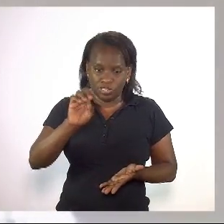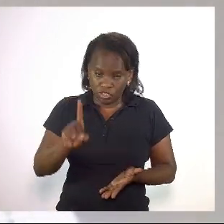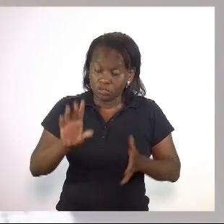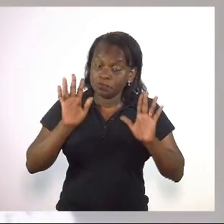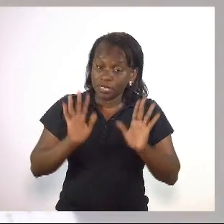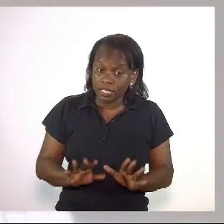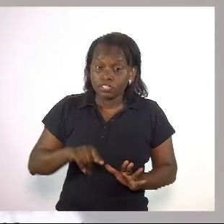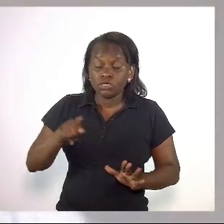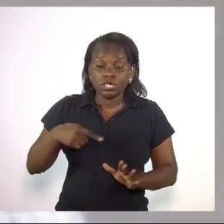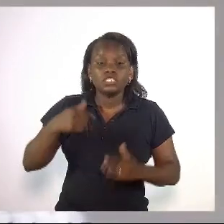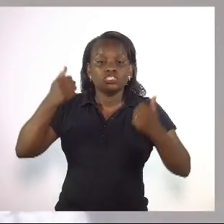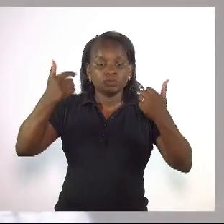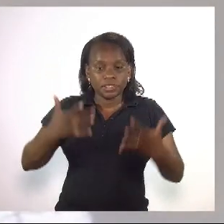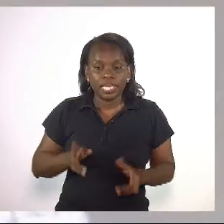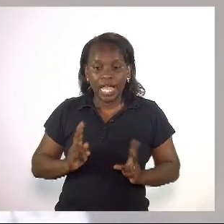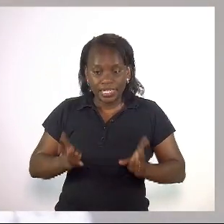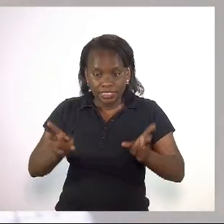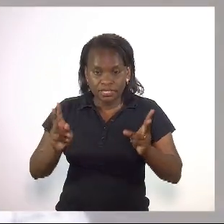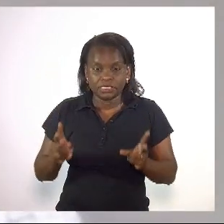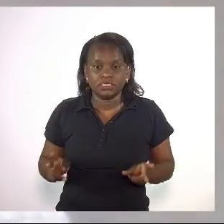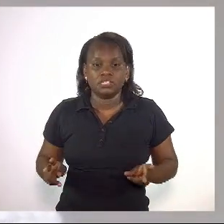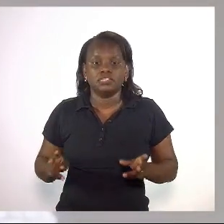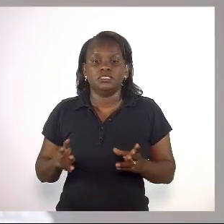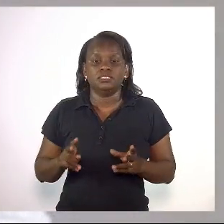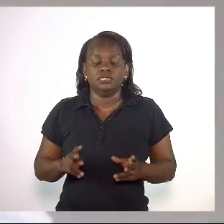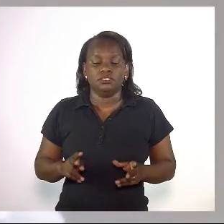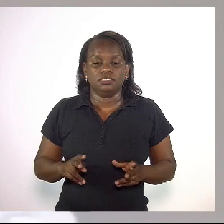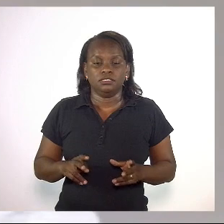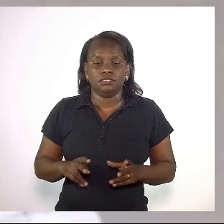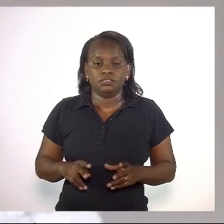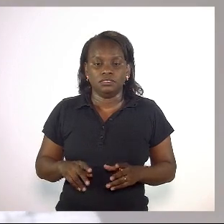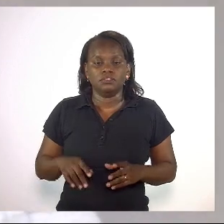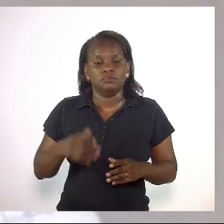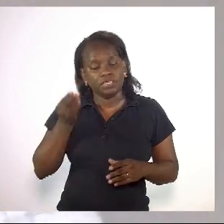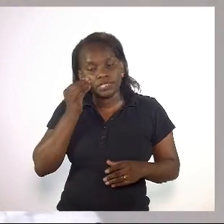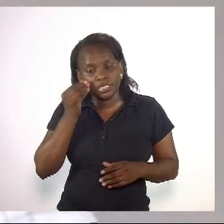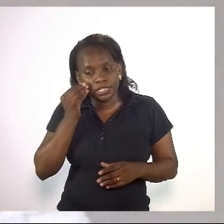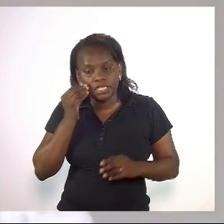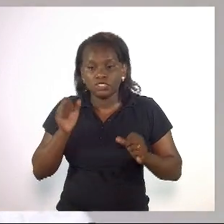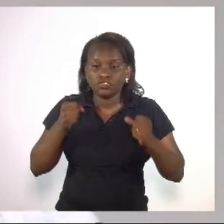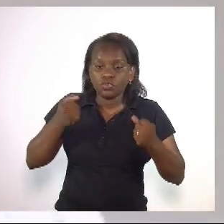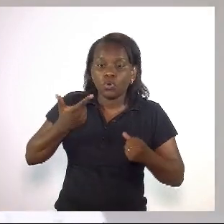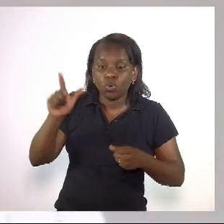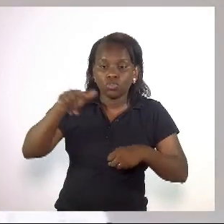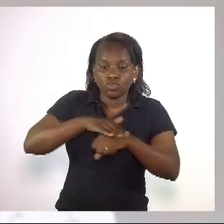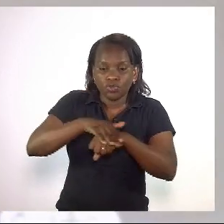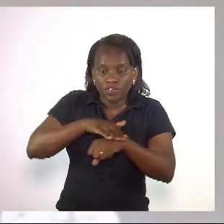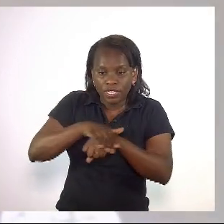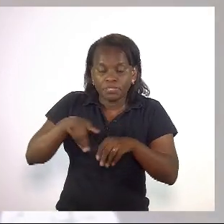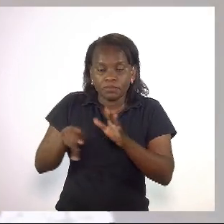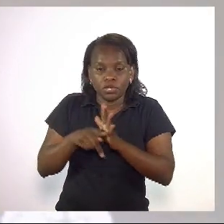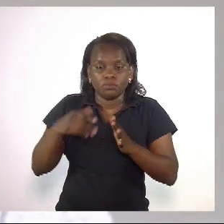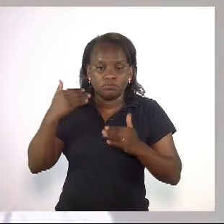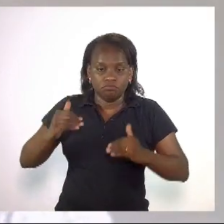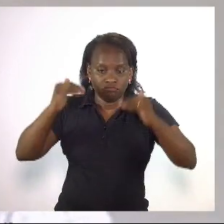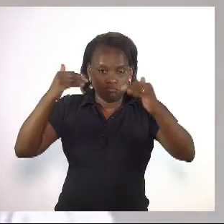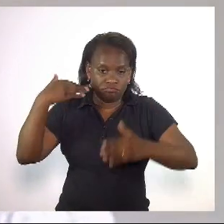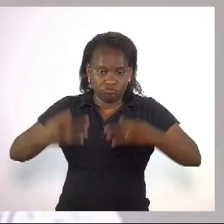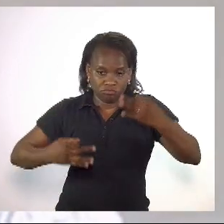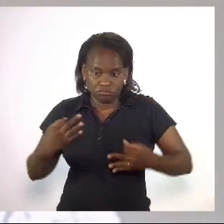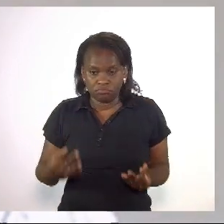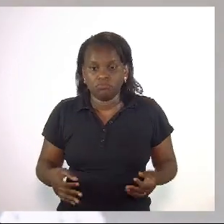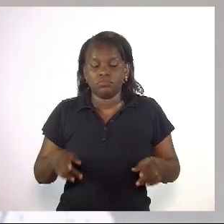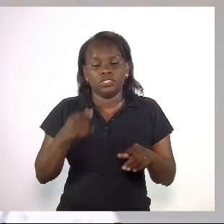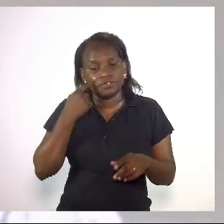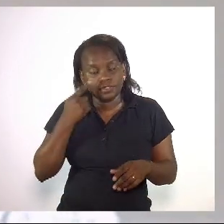a nossa tese ainda se mantém e nós vamos tentar fazer outras conversas com o próprio tribunal para ver se nós conseguimos convencer